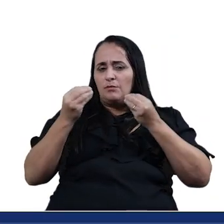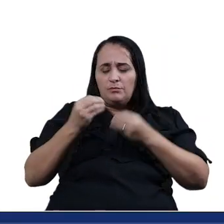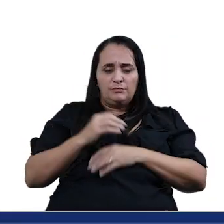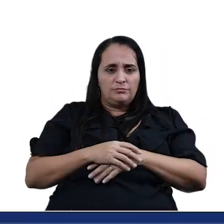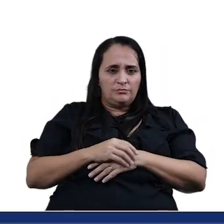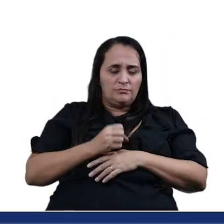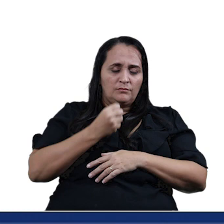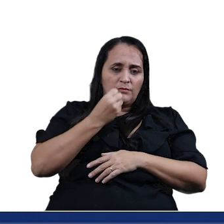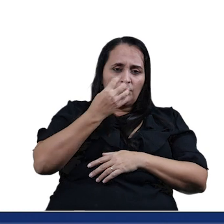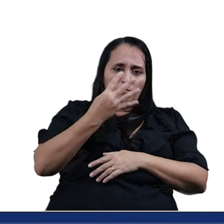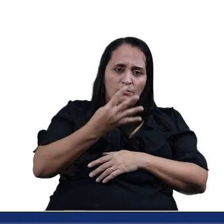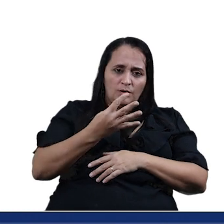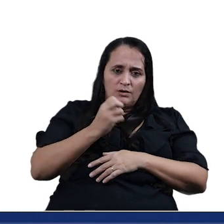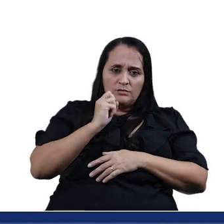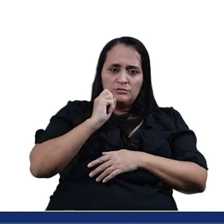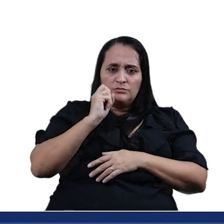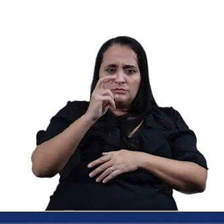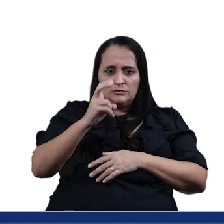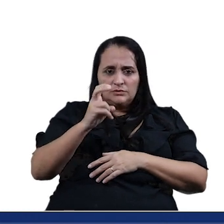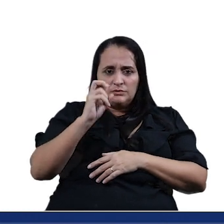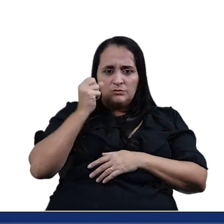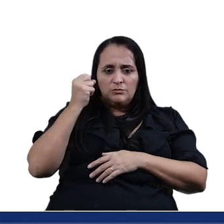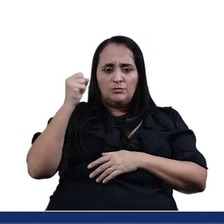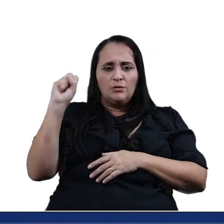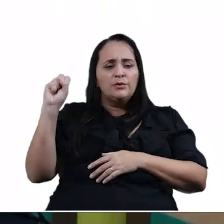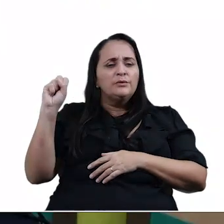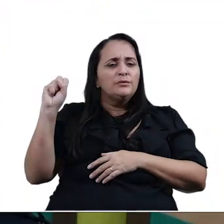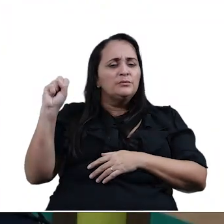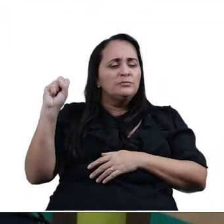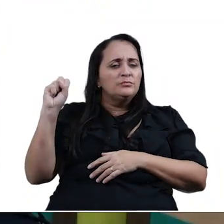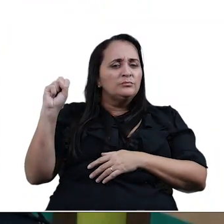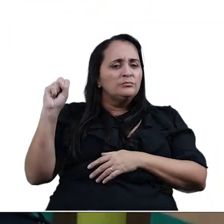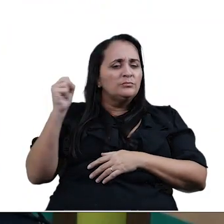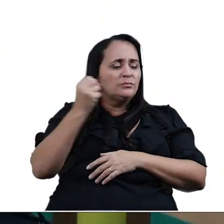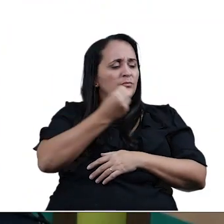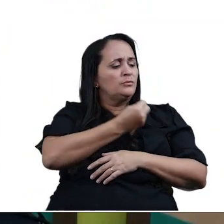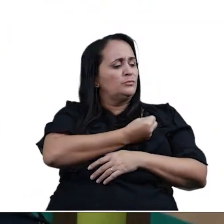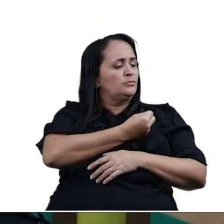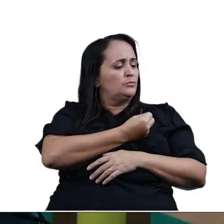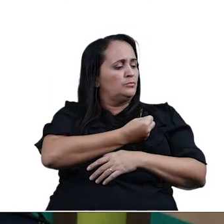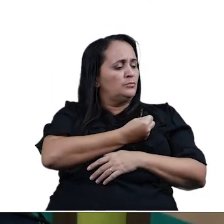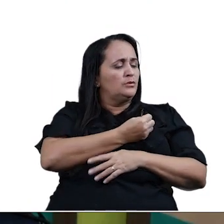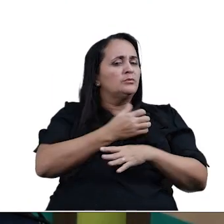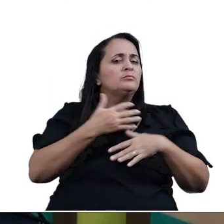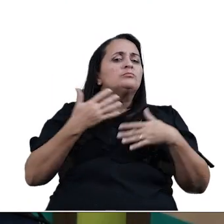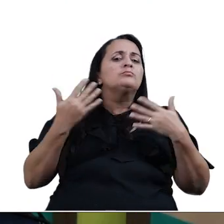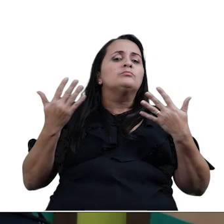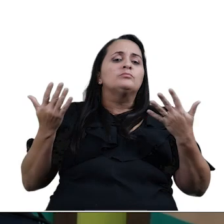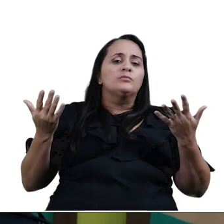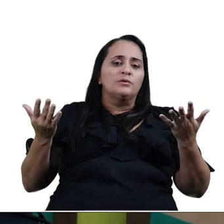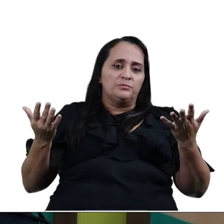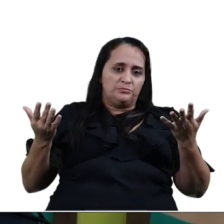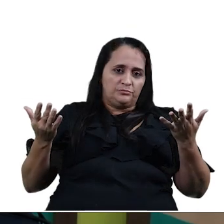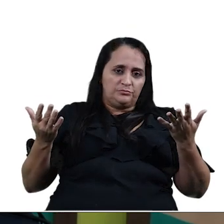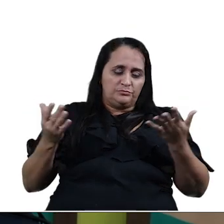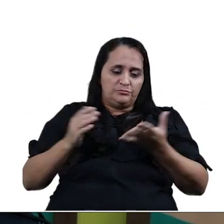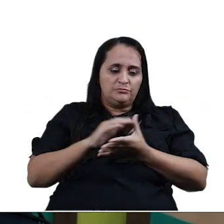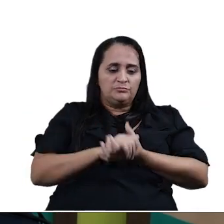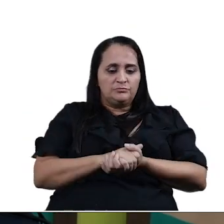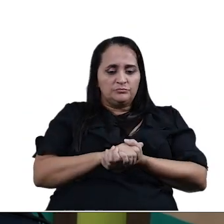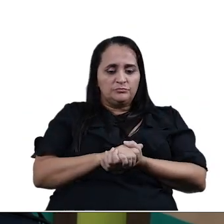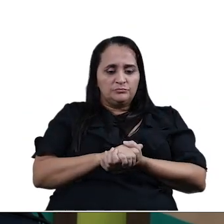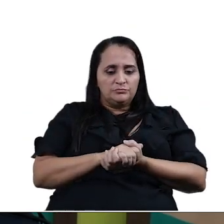4, 5, 8. Que número dá esse? 4, 5, 8.